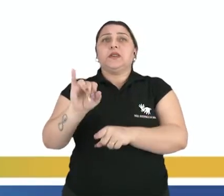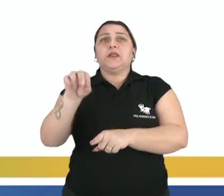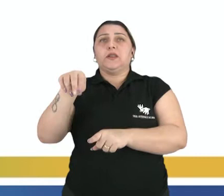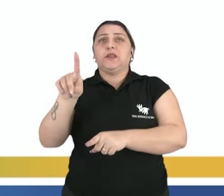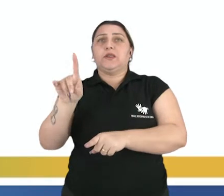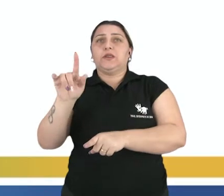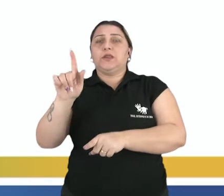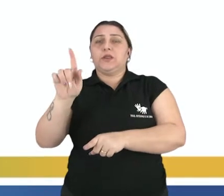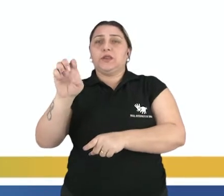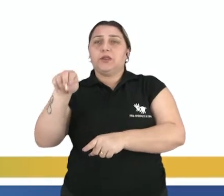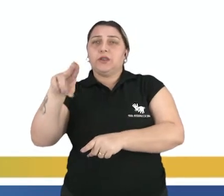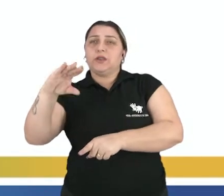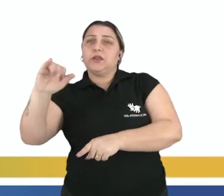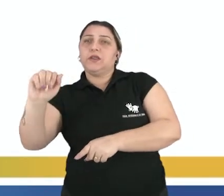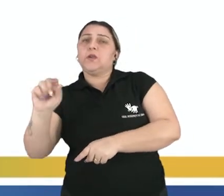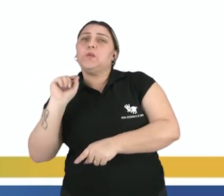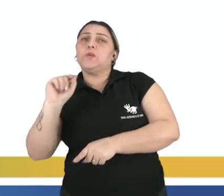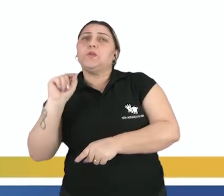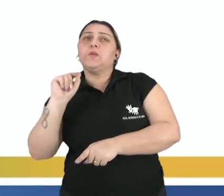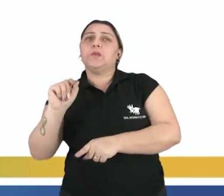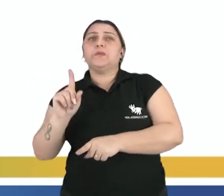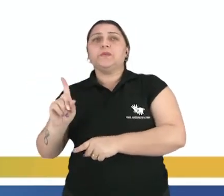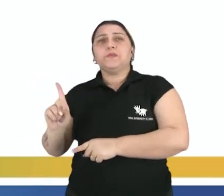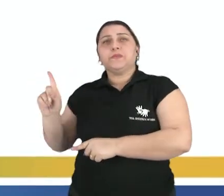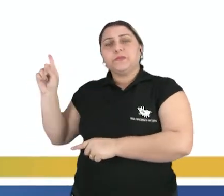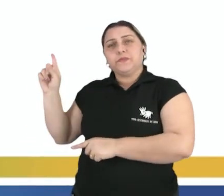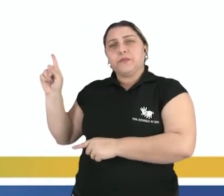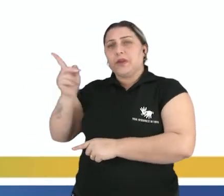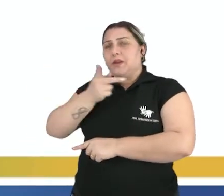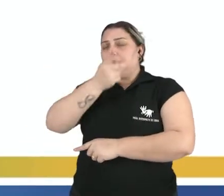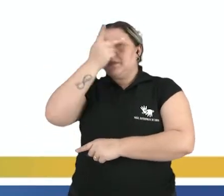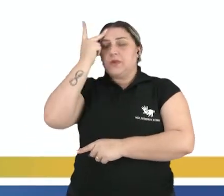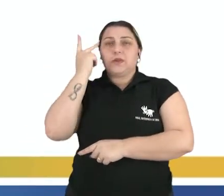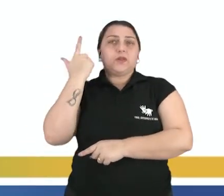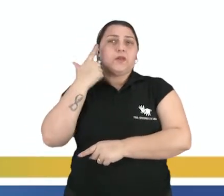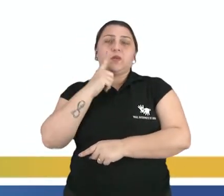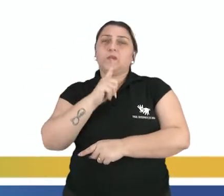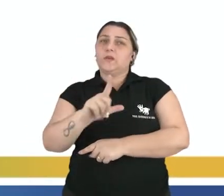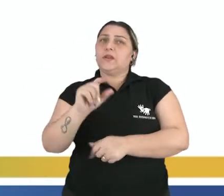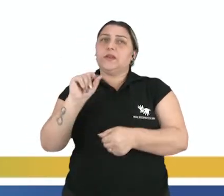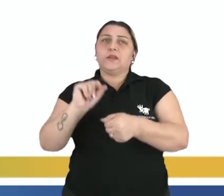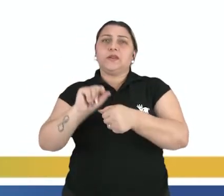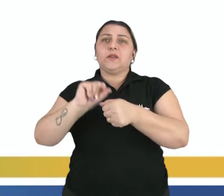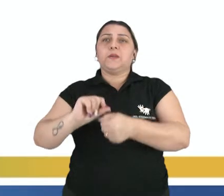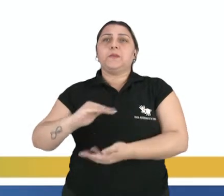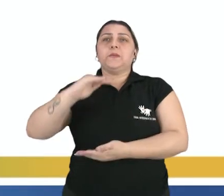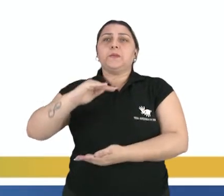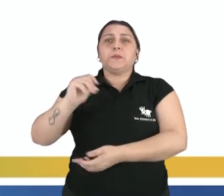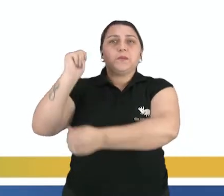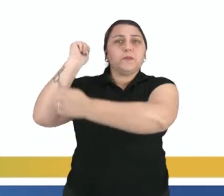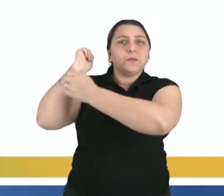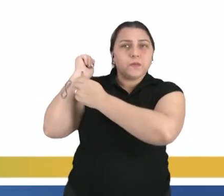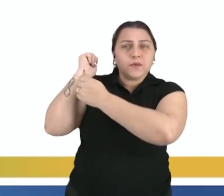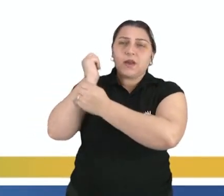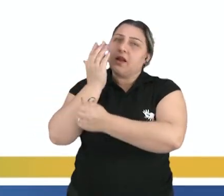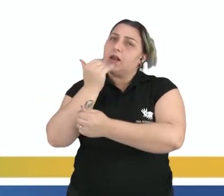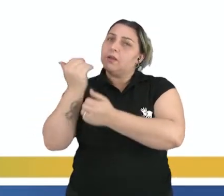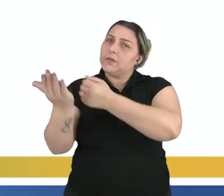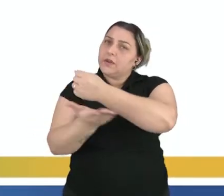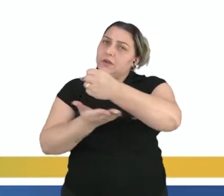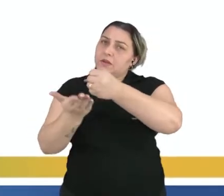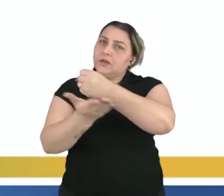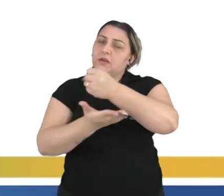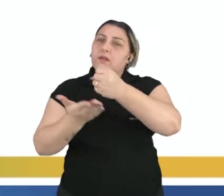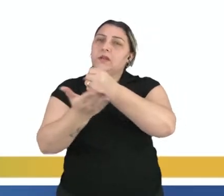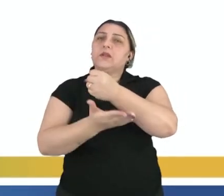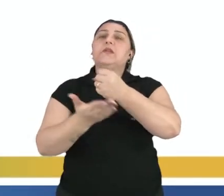indigência, que seria o quê? Nessa linha de indigência, a pessoa não consegue sequer custear uma cesta básica, aquela alimentação básica